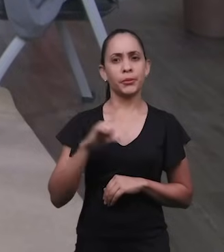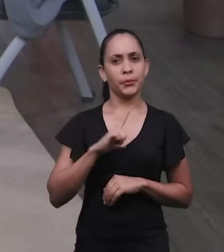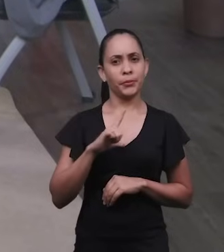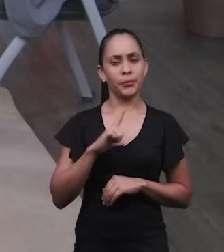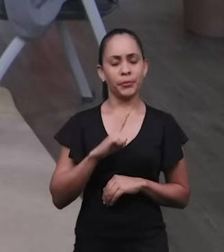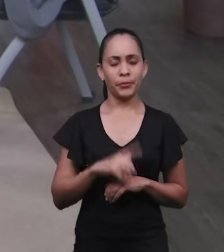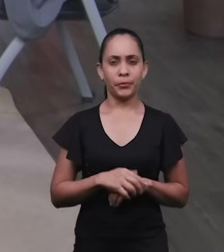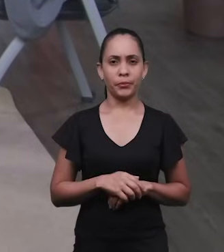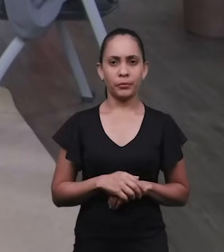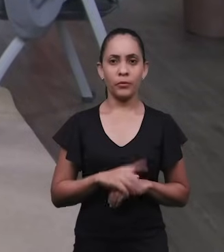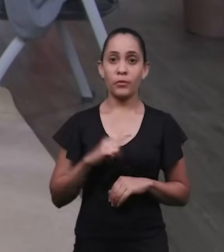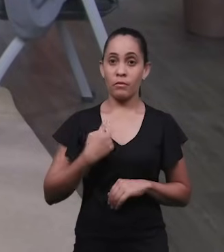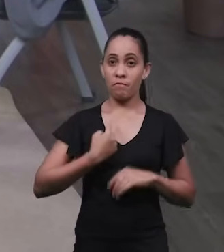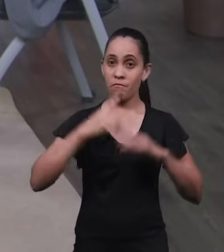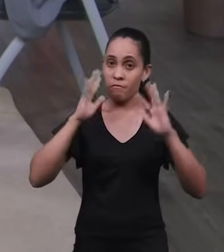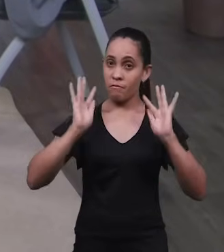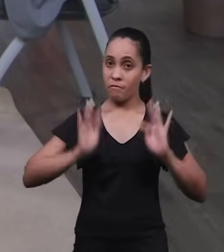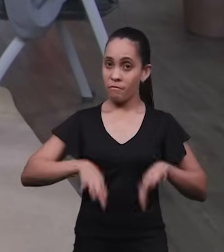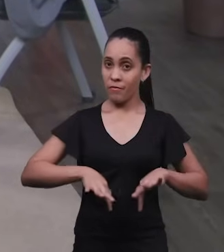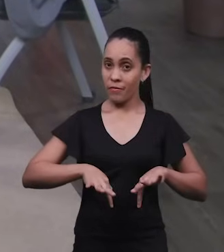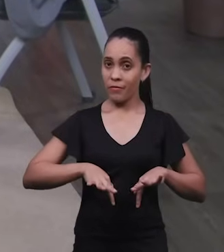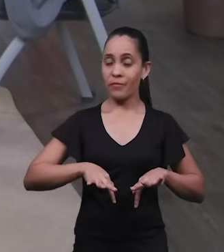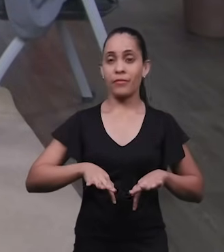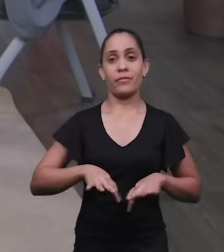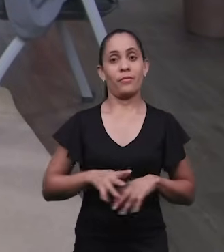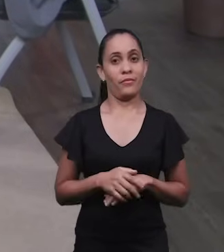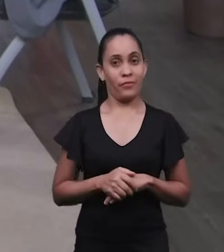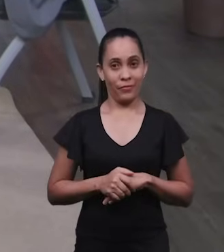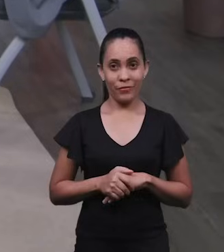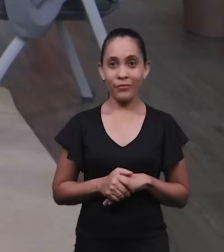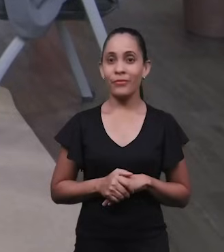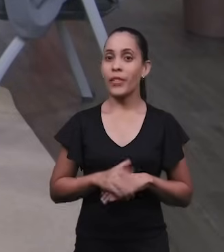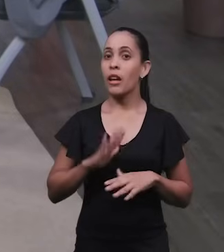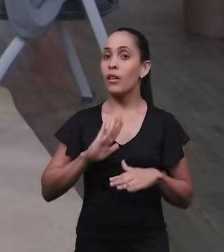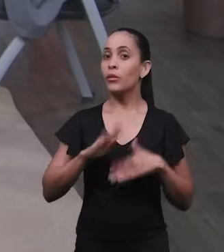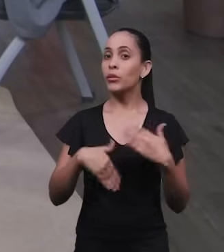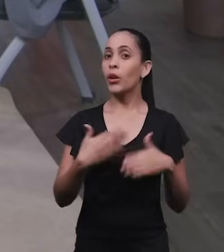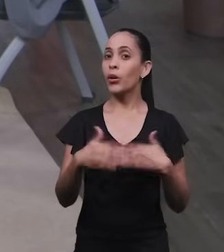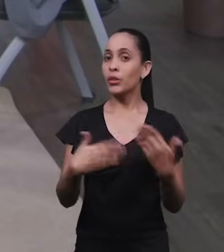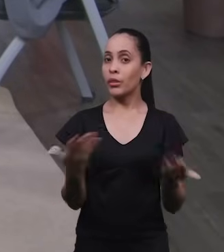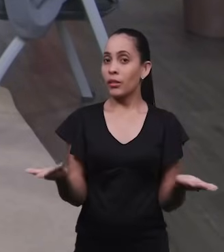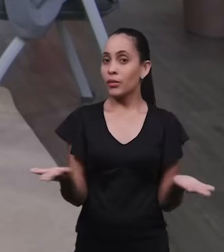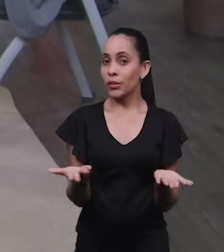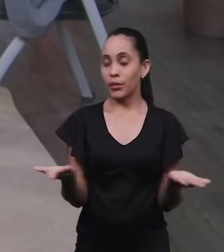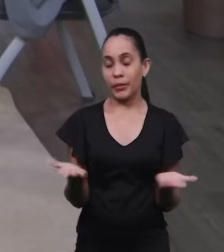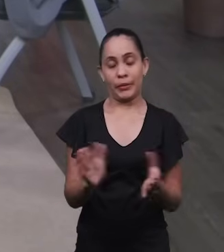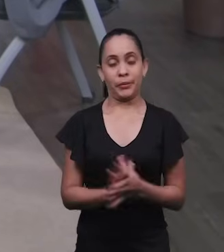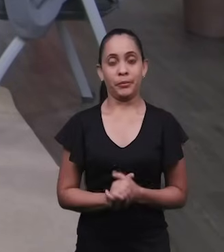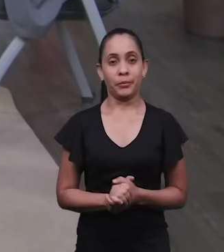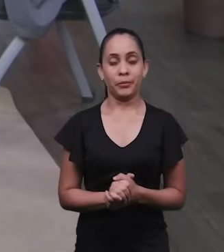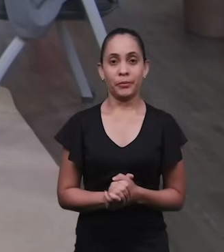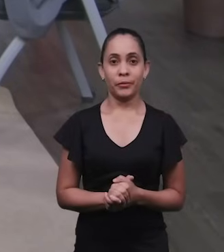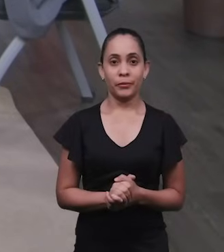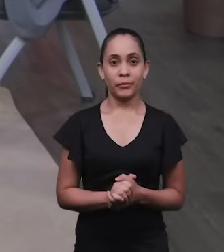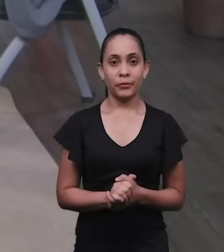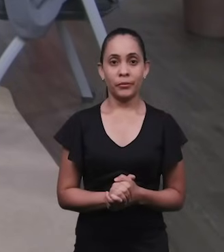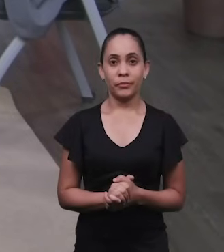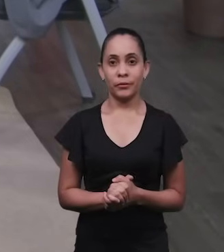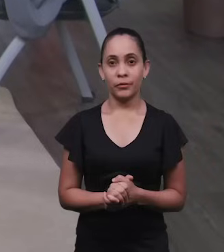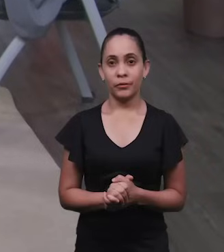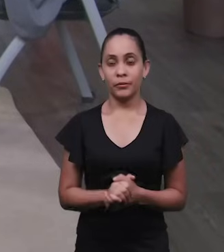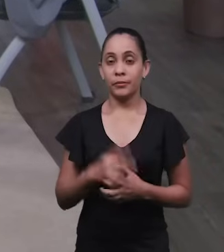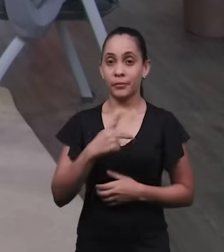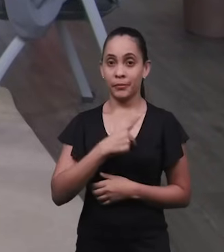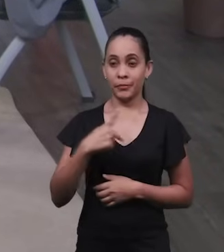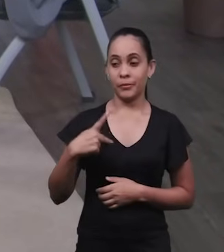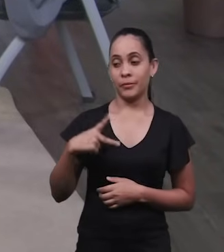né, pastor Figueiredo? Hoje nós vamos encerrar com essa, vamos lembrar essa palavra. Vamos dar continuidade aqui, que já estamos em andamento. Pastor